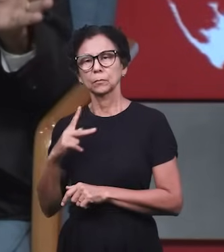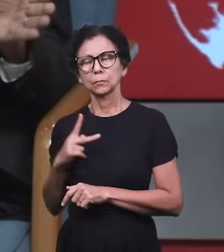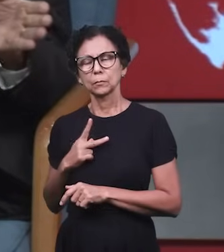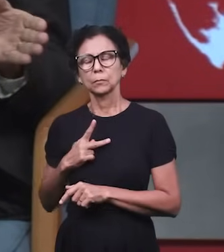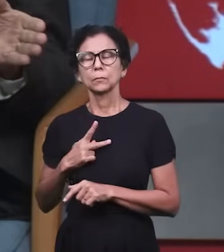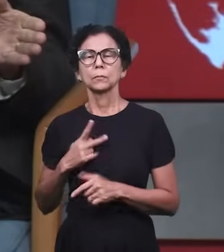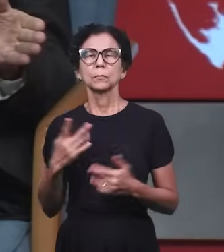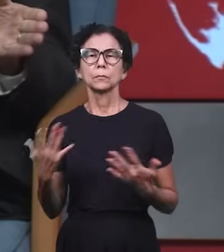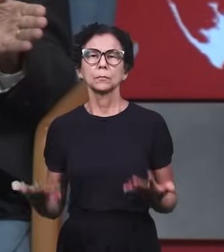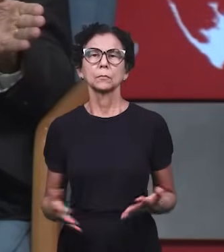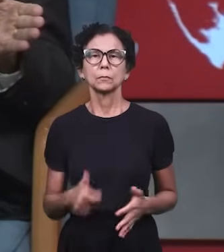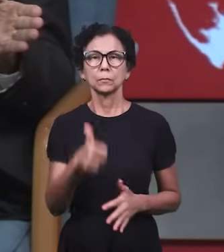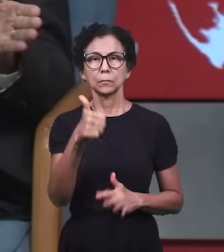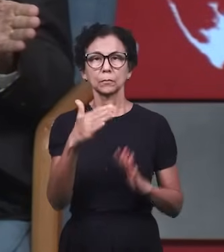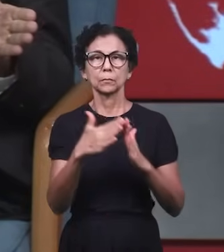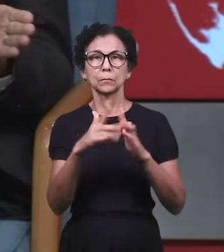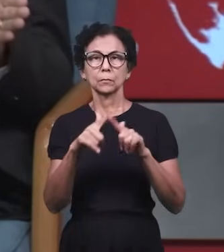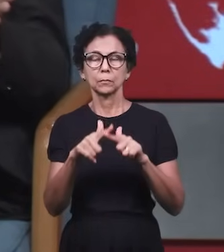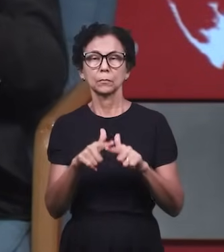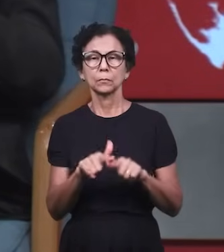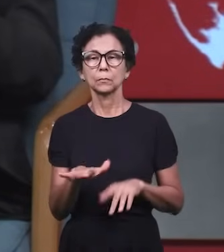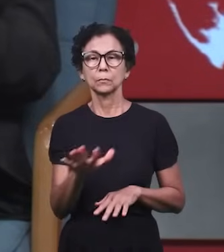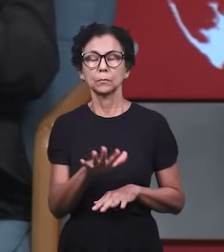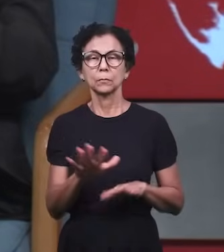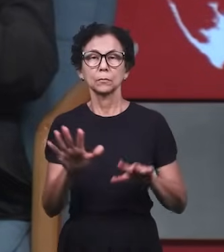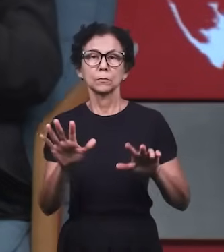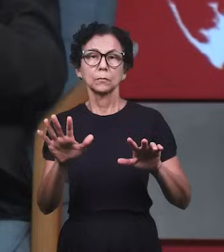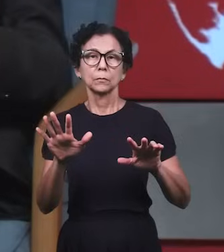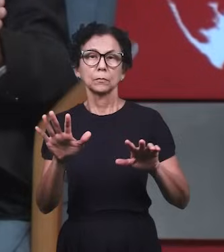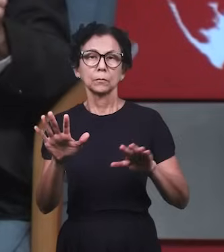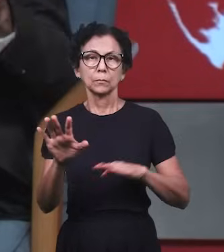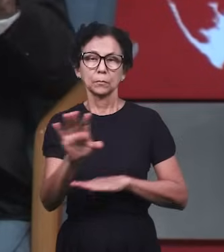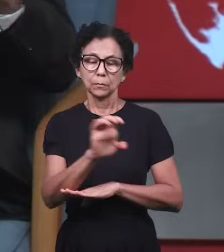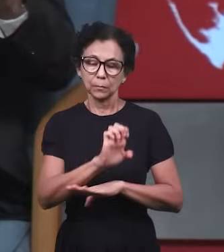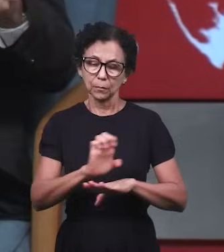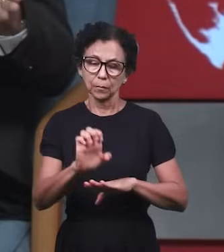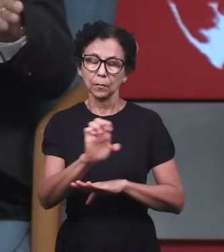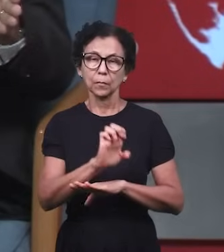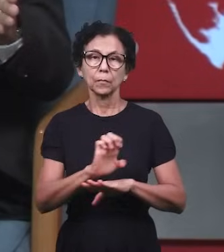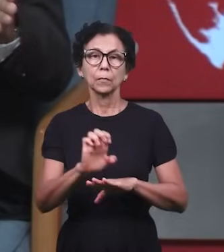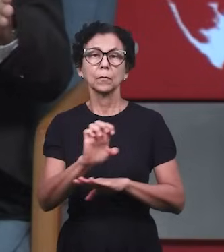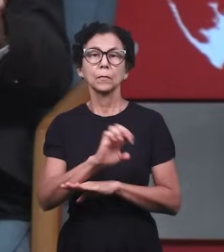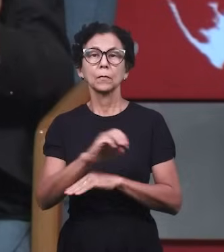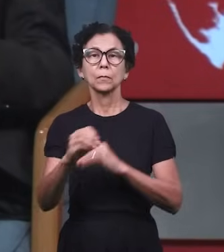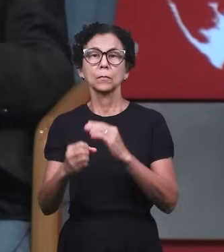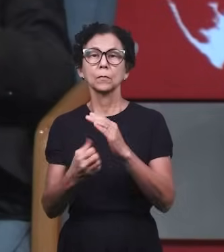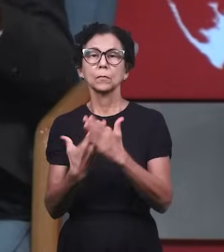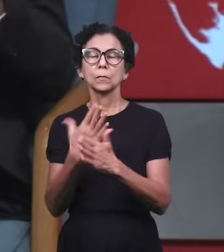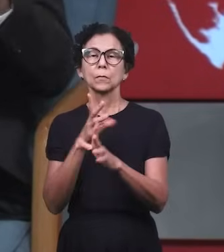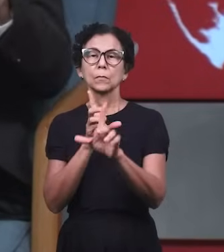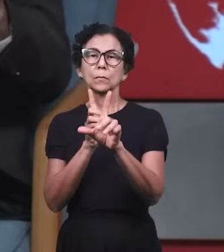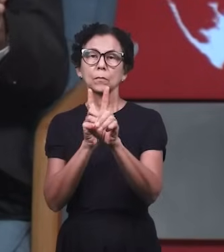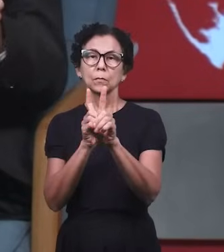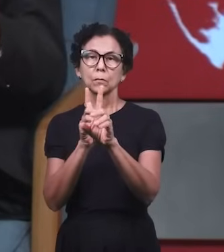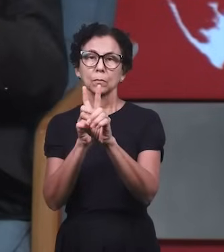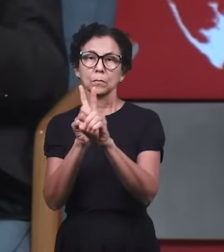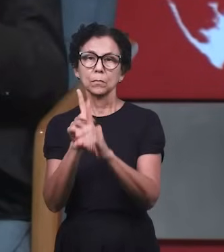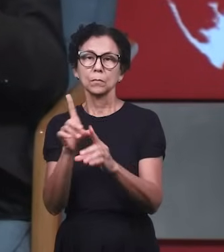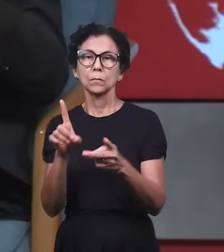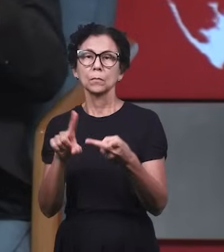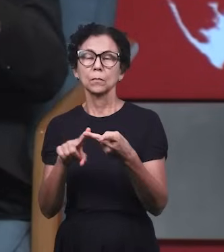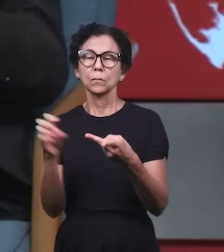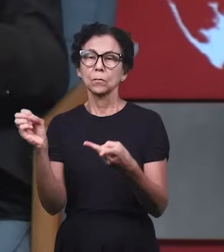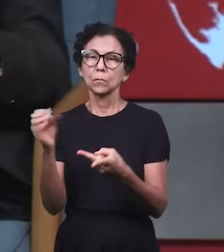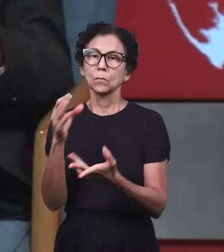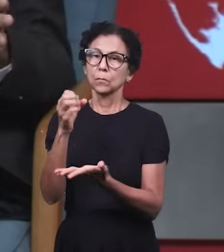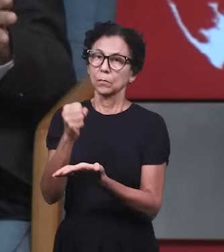a igreja de Éfeso, que é a primeira igreja, que é o primeiro período, é onde o cânon nasce, onde a doutrina da igreja